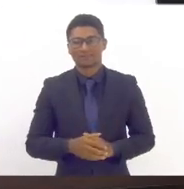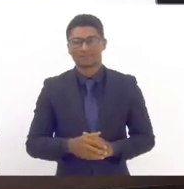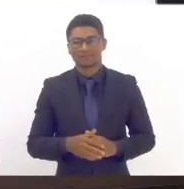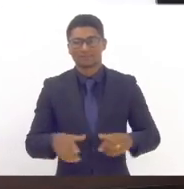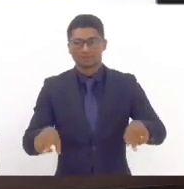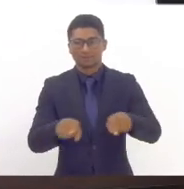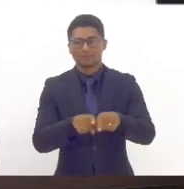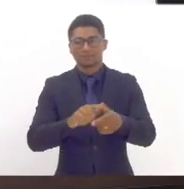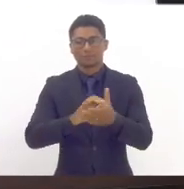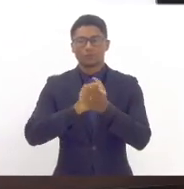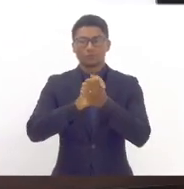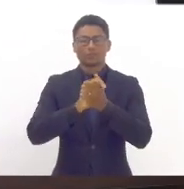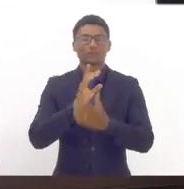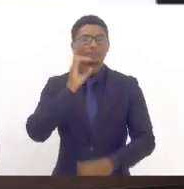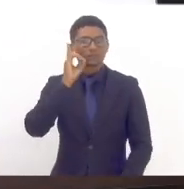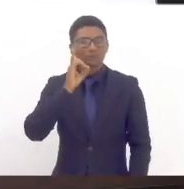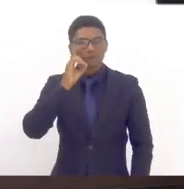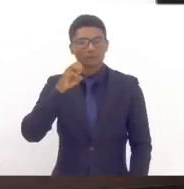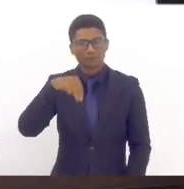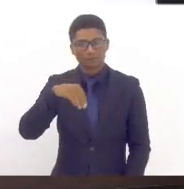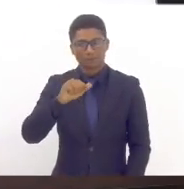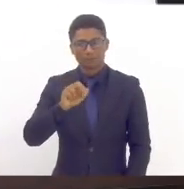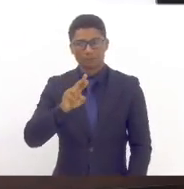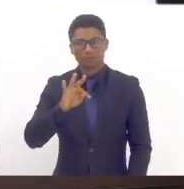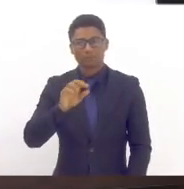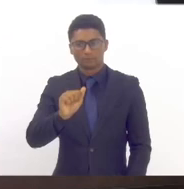Cumprimentar a deputada Marta Rocha,